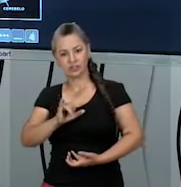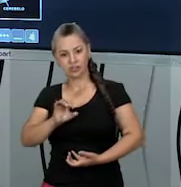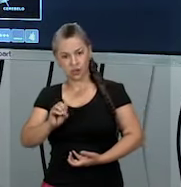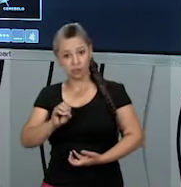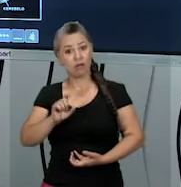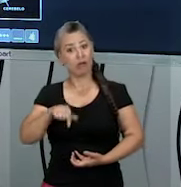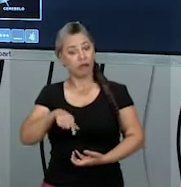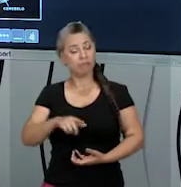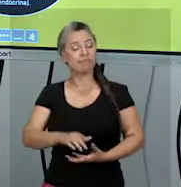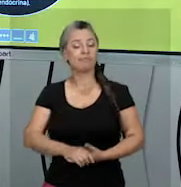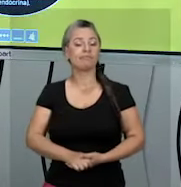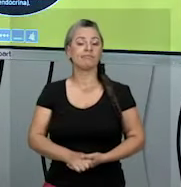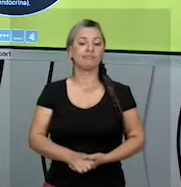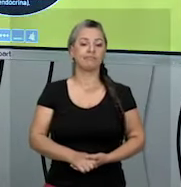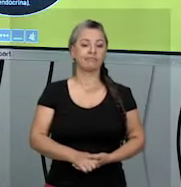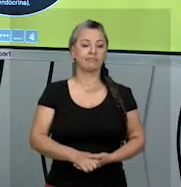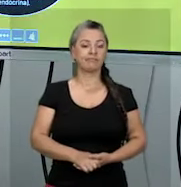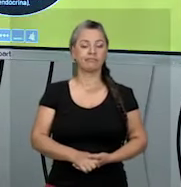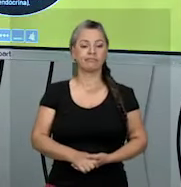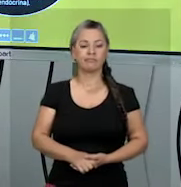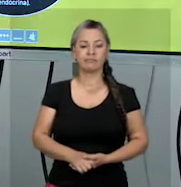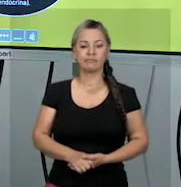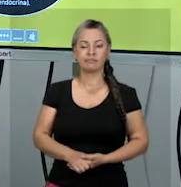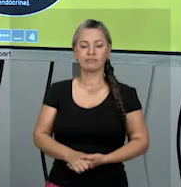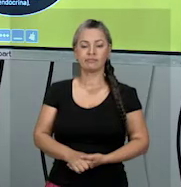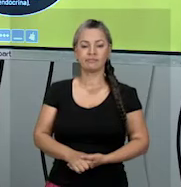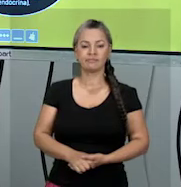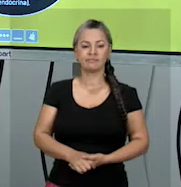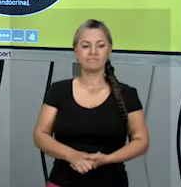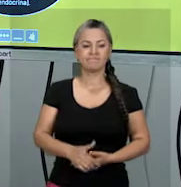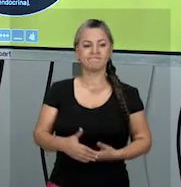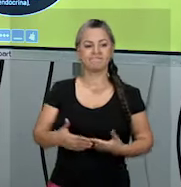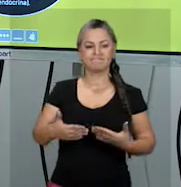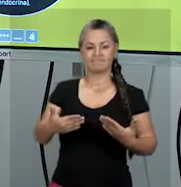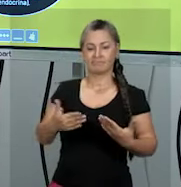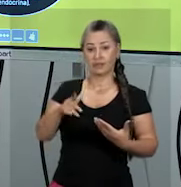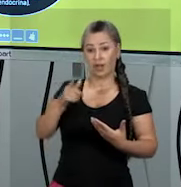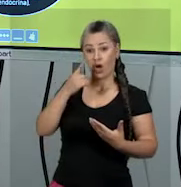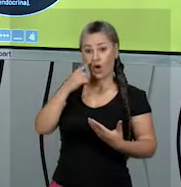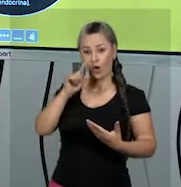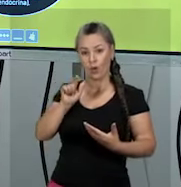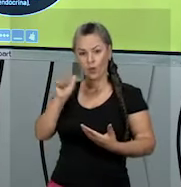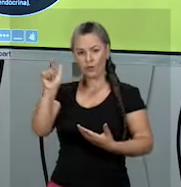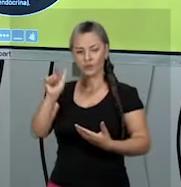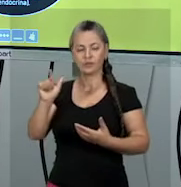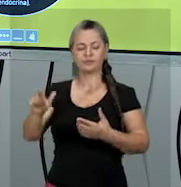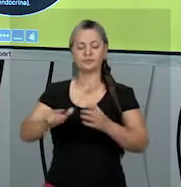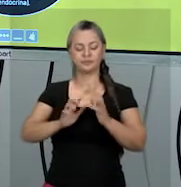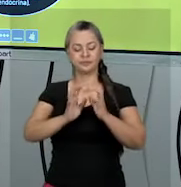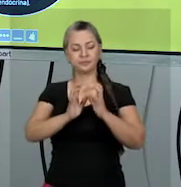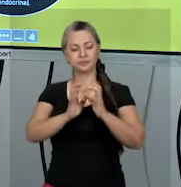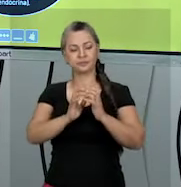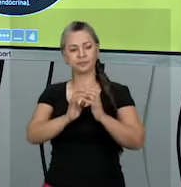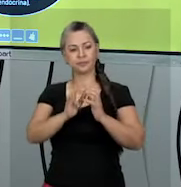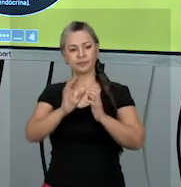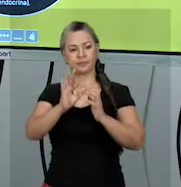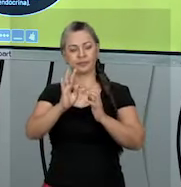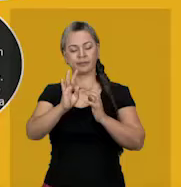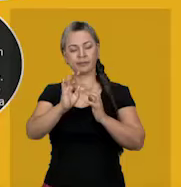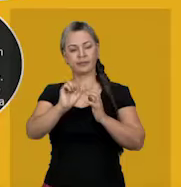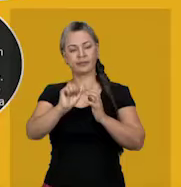O tálamo e o hipotálamo hipotálamo.